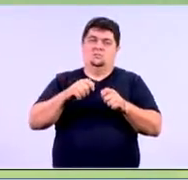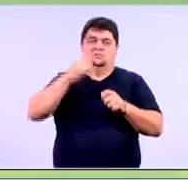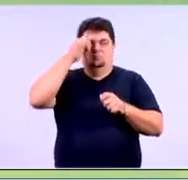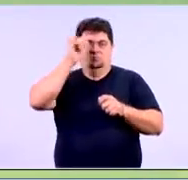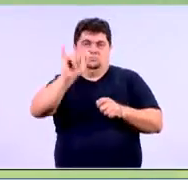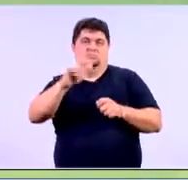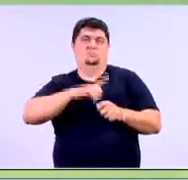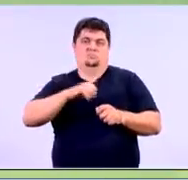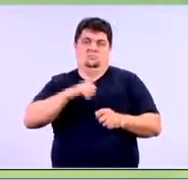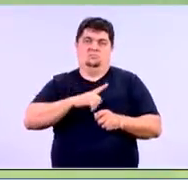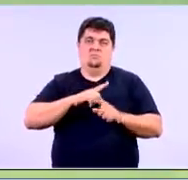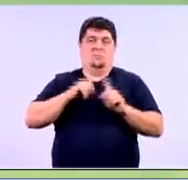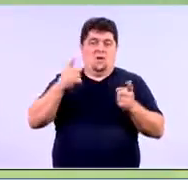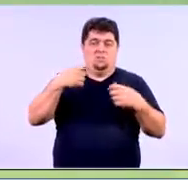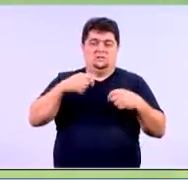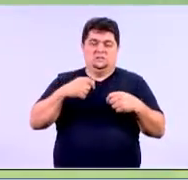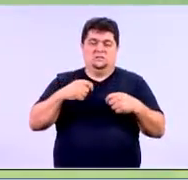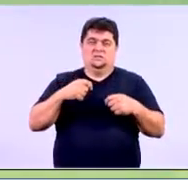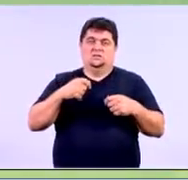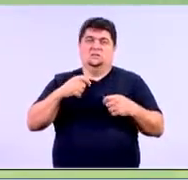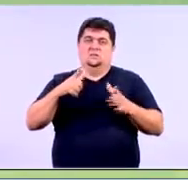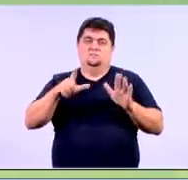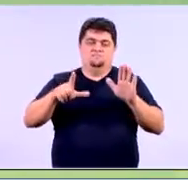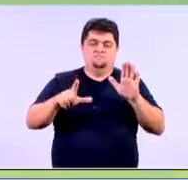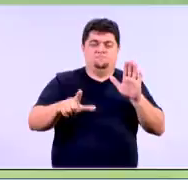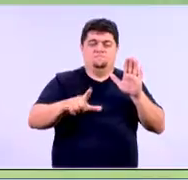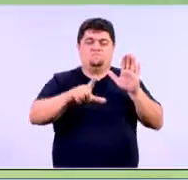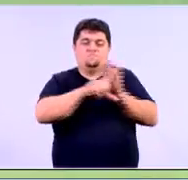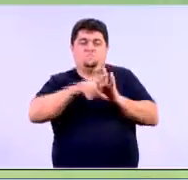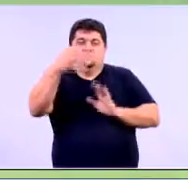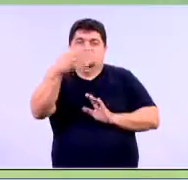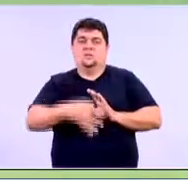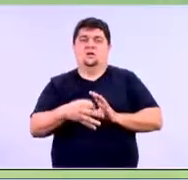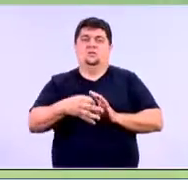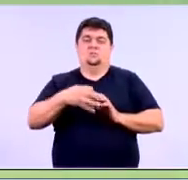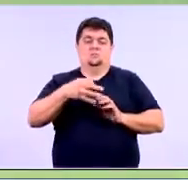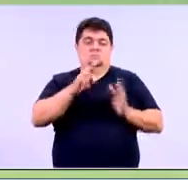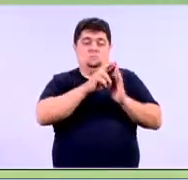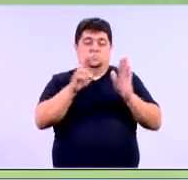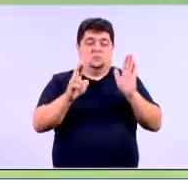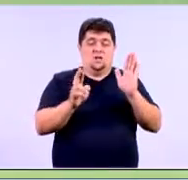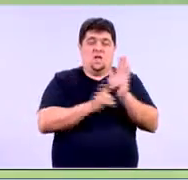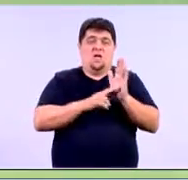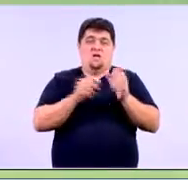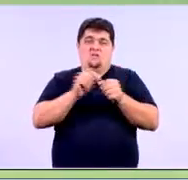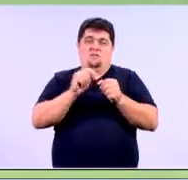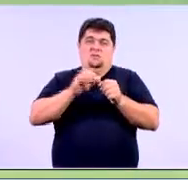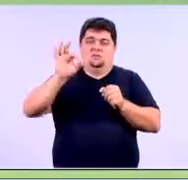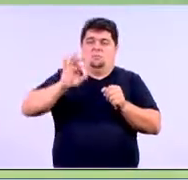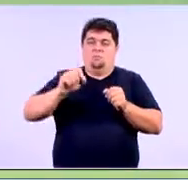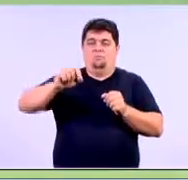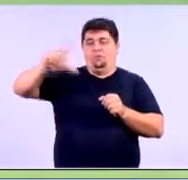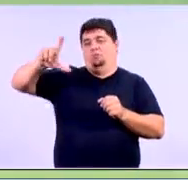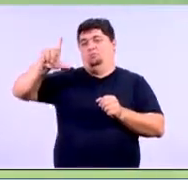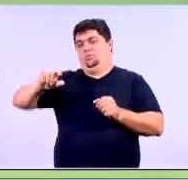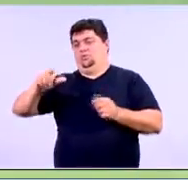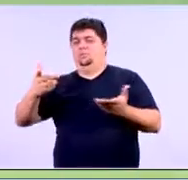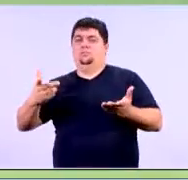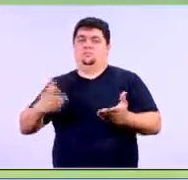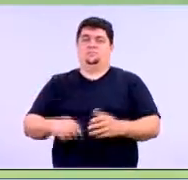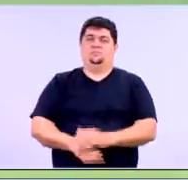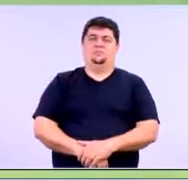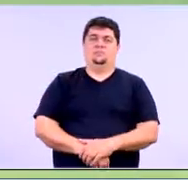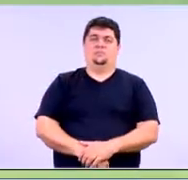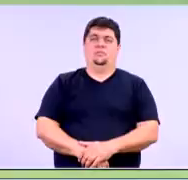haja um órgão, um instrumento normativo para que isso seja realizado. E caso não